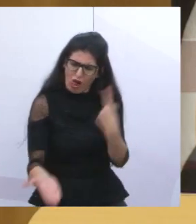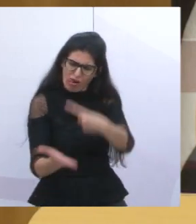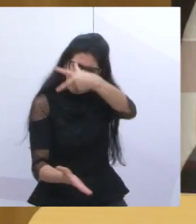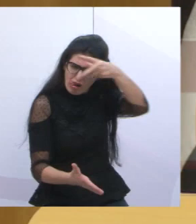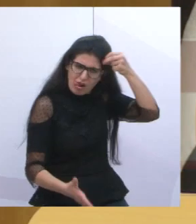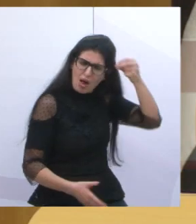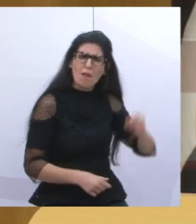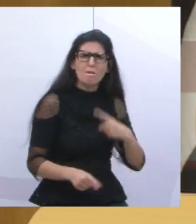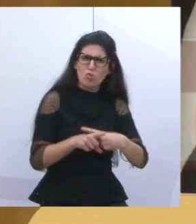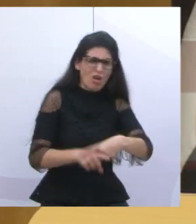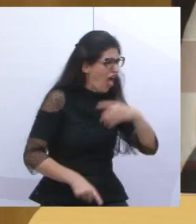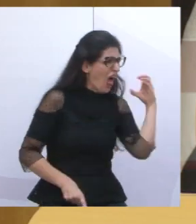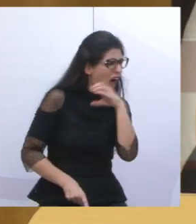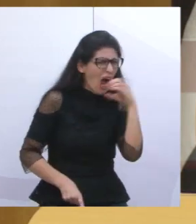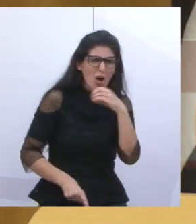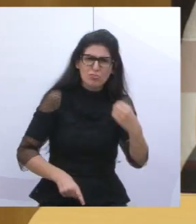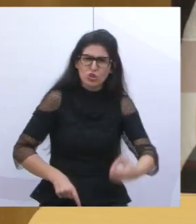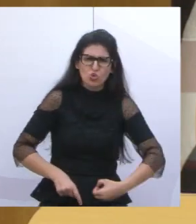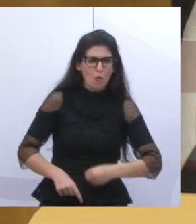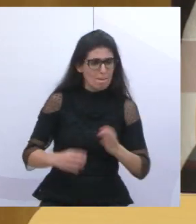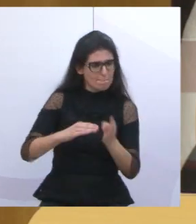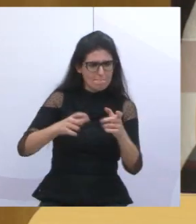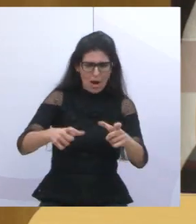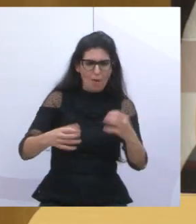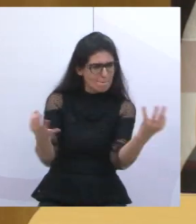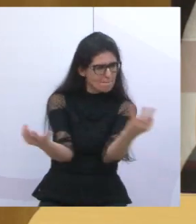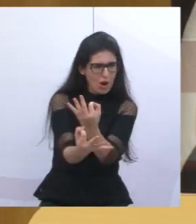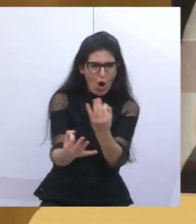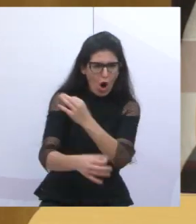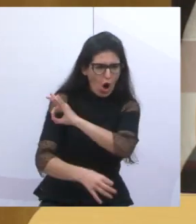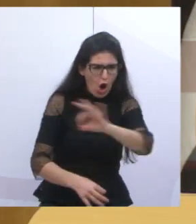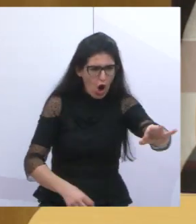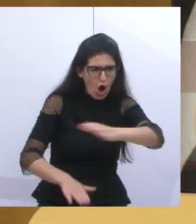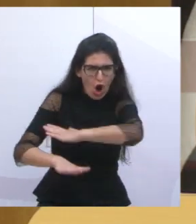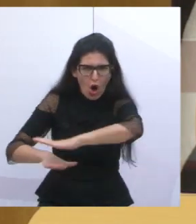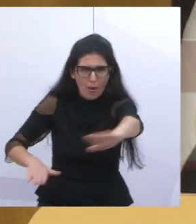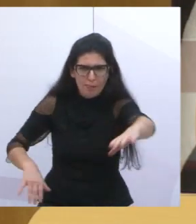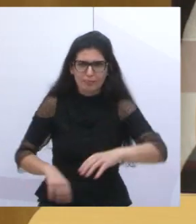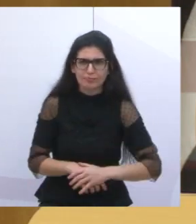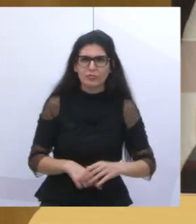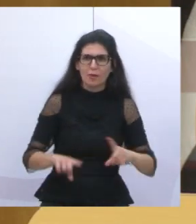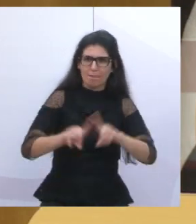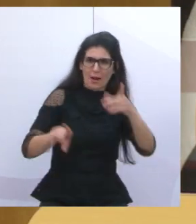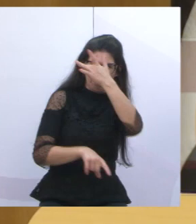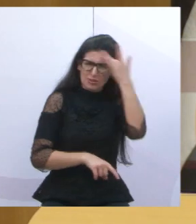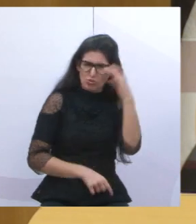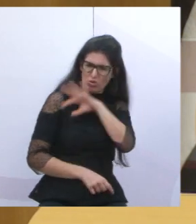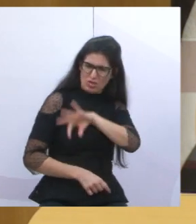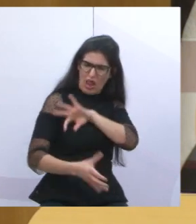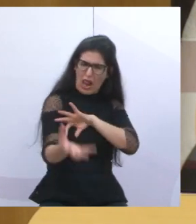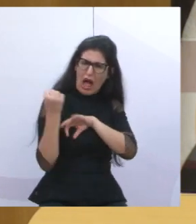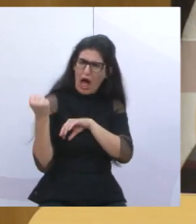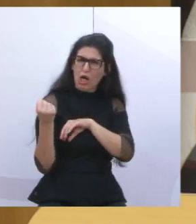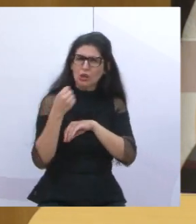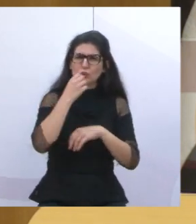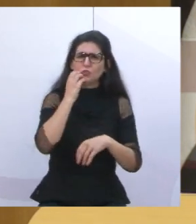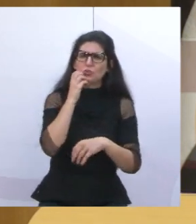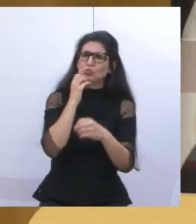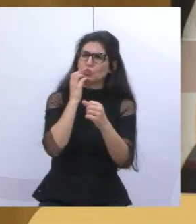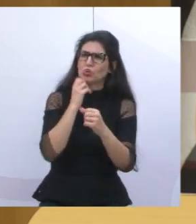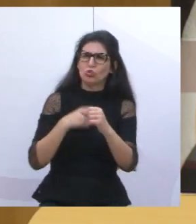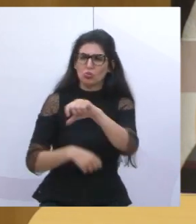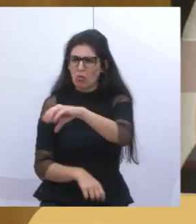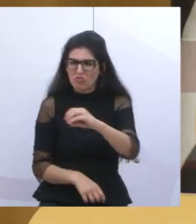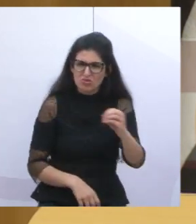bairro. E presenciei pessoas ganhando um salário mínimo e meio, 2 salários